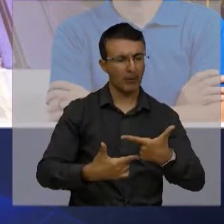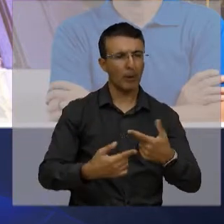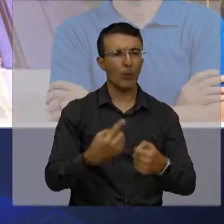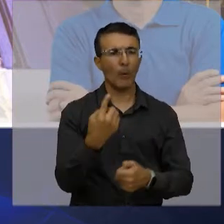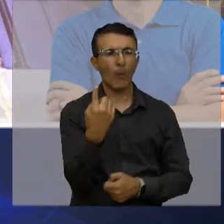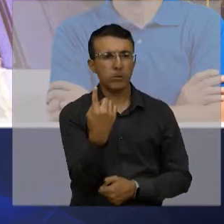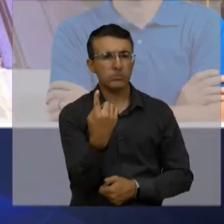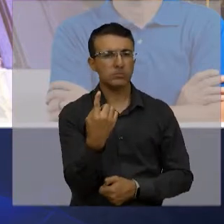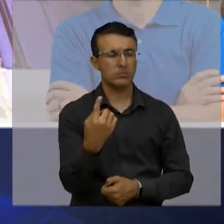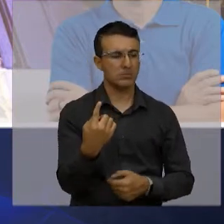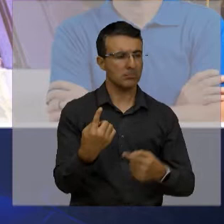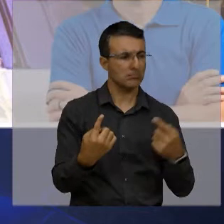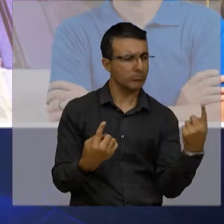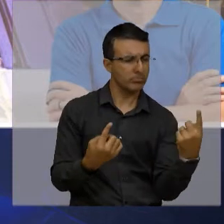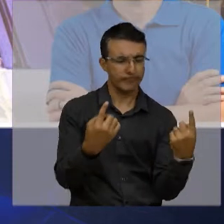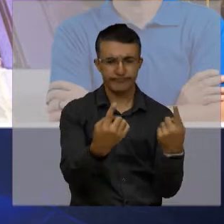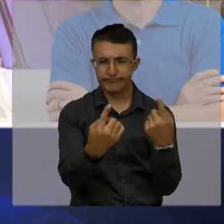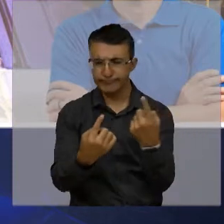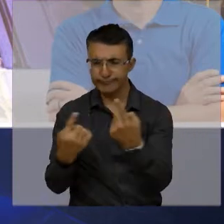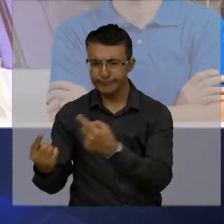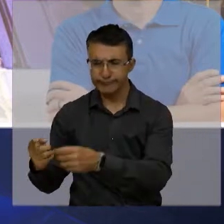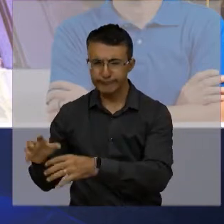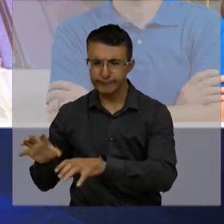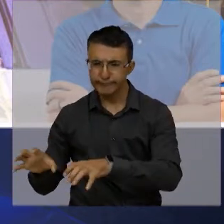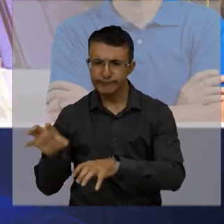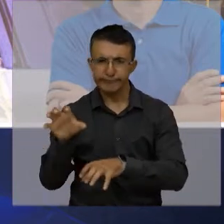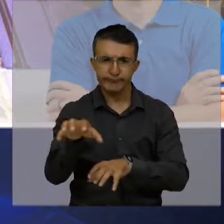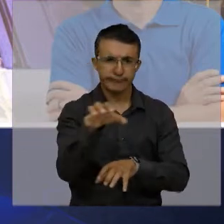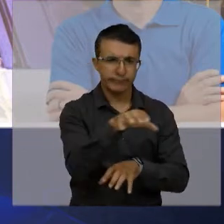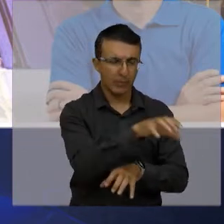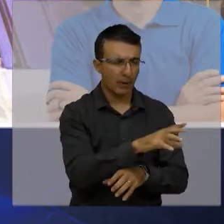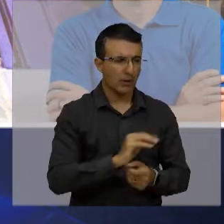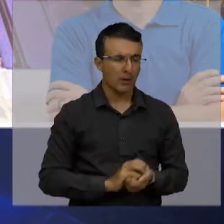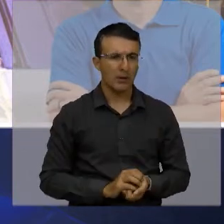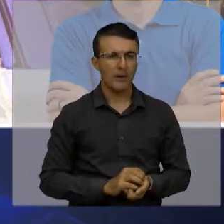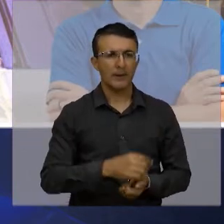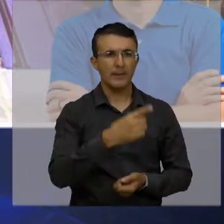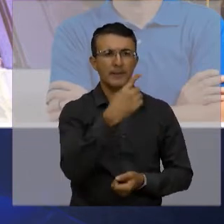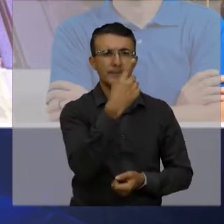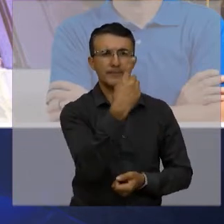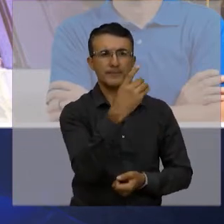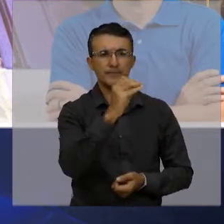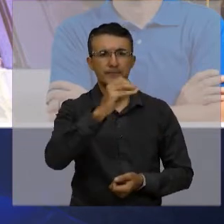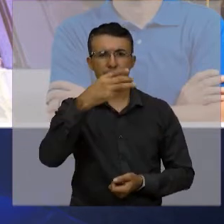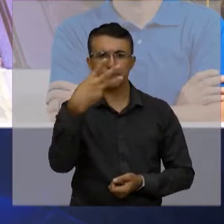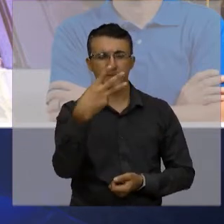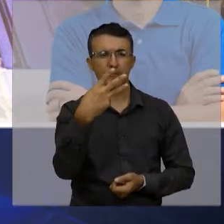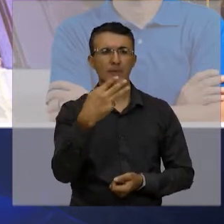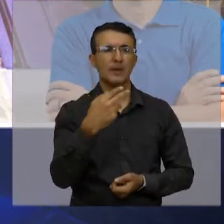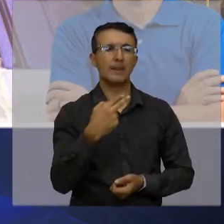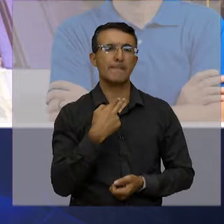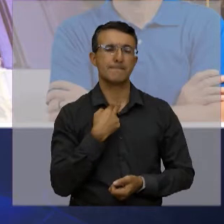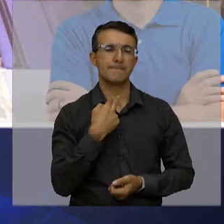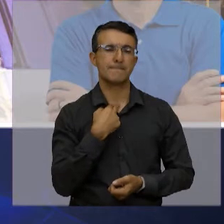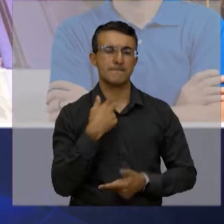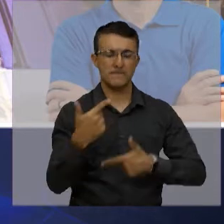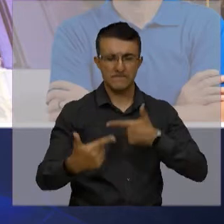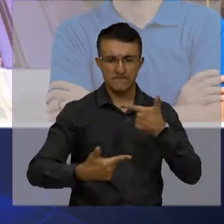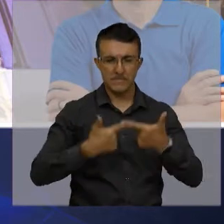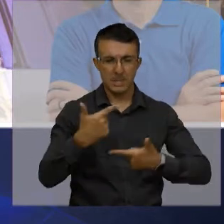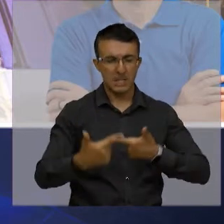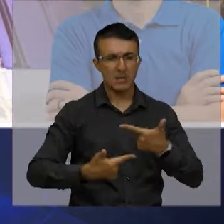uma em suas regiões, 103 padres que trabalham diariamente nessas